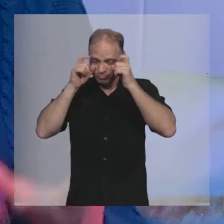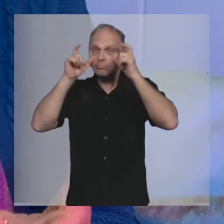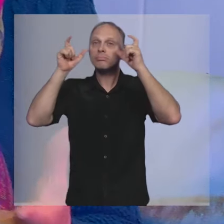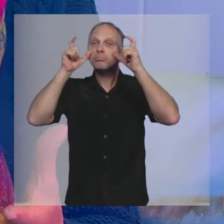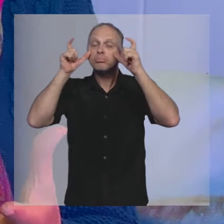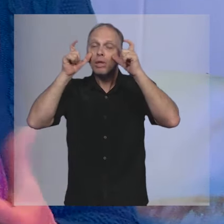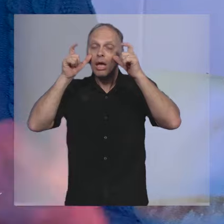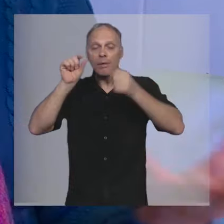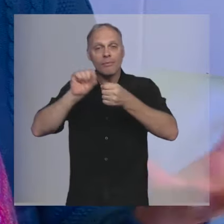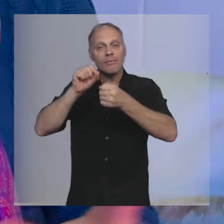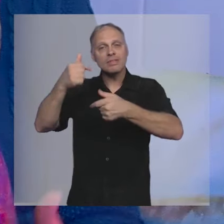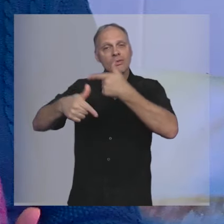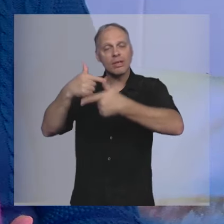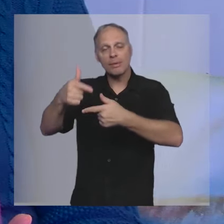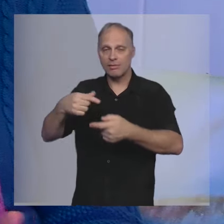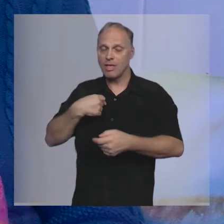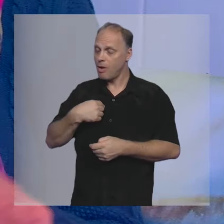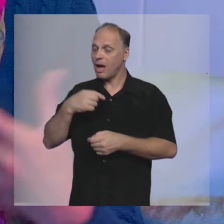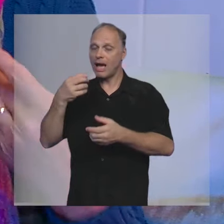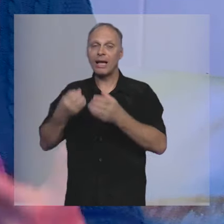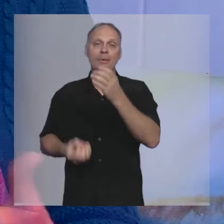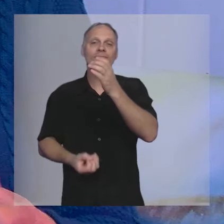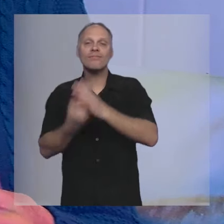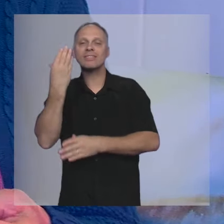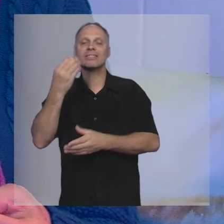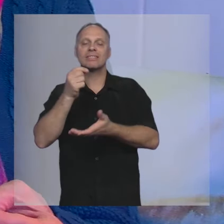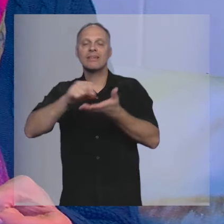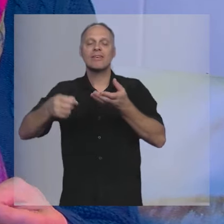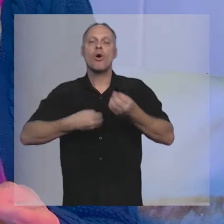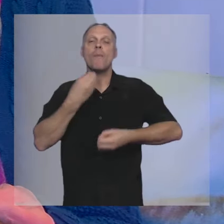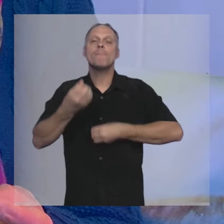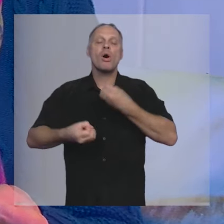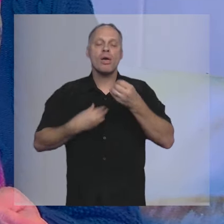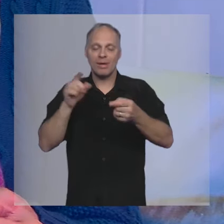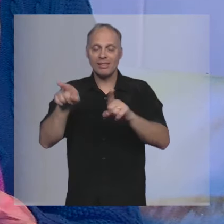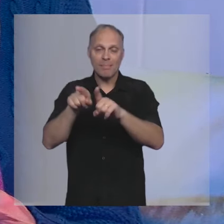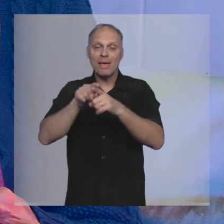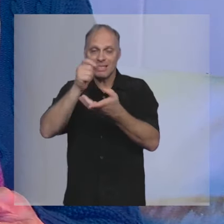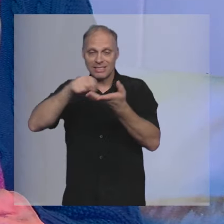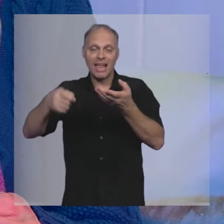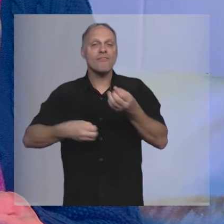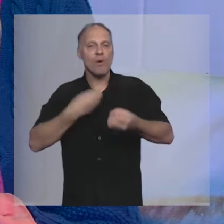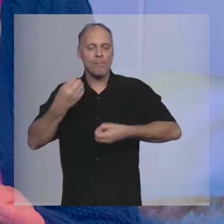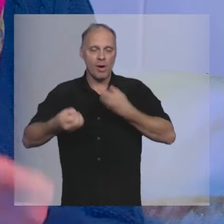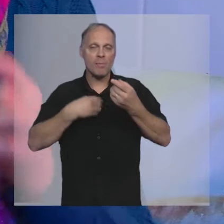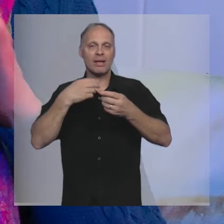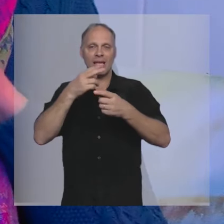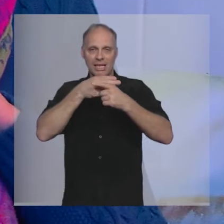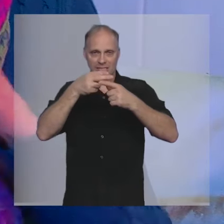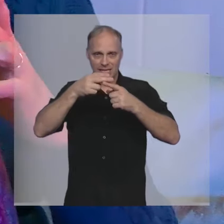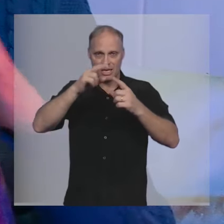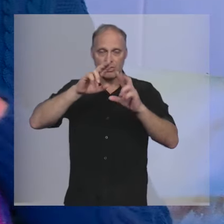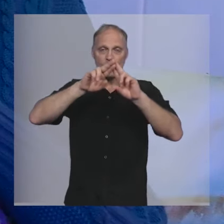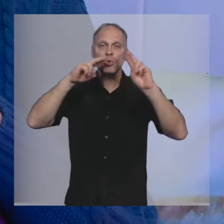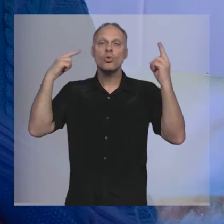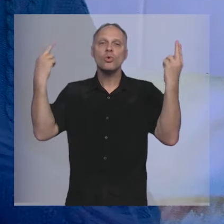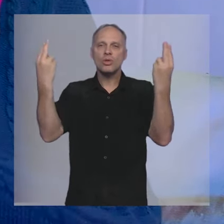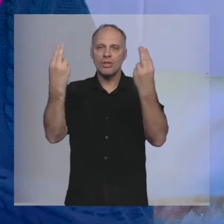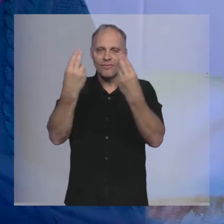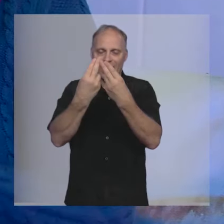antes do trabalho, eu fiz um poema com ele, porque eu também escrevo poemas, aquela série dos universos, cada um